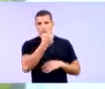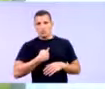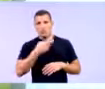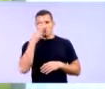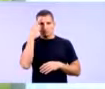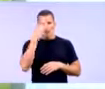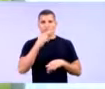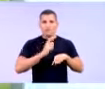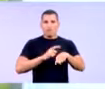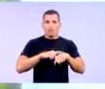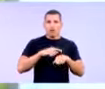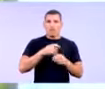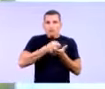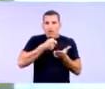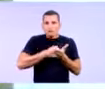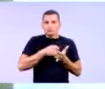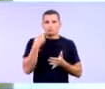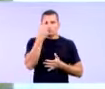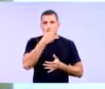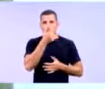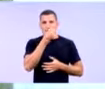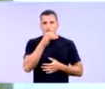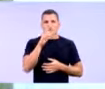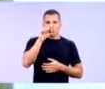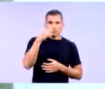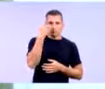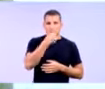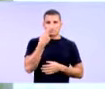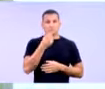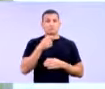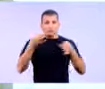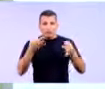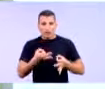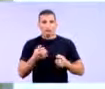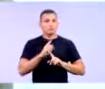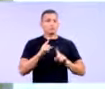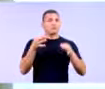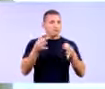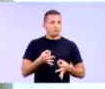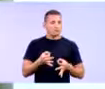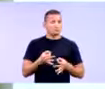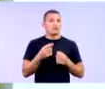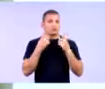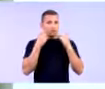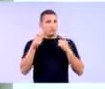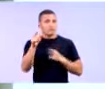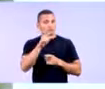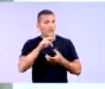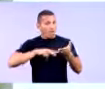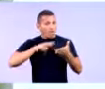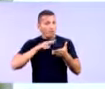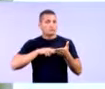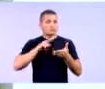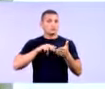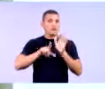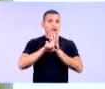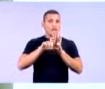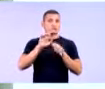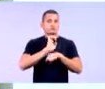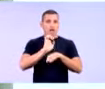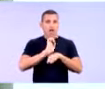fique 10 horas, que eu fique 8 horas. Isso está certo? Não está certo. Então, é interessante que vocês leiam a lei do estágio na íntegra